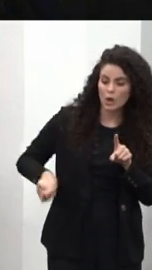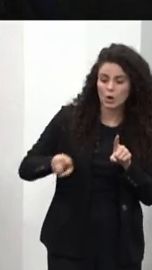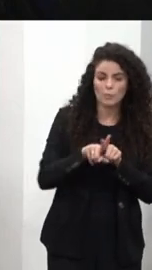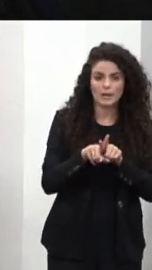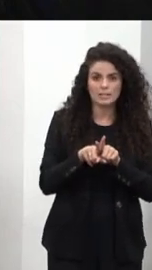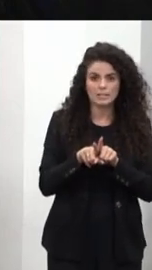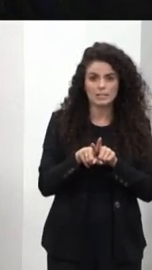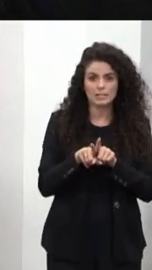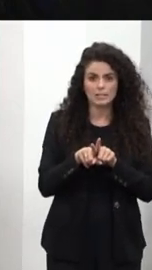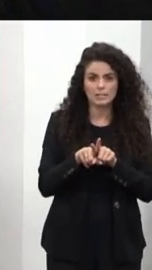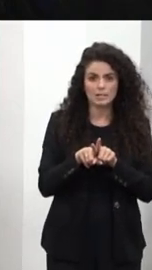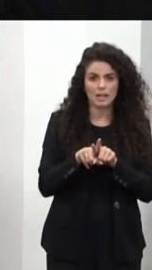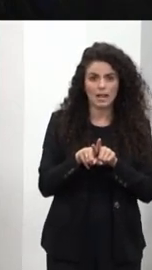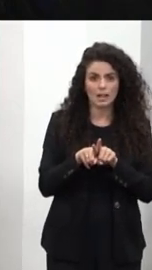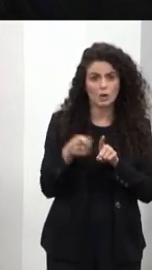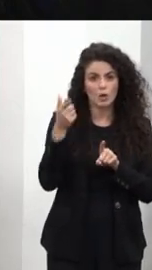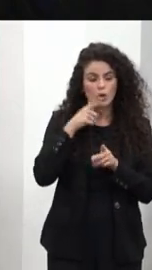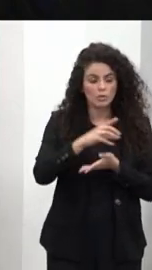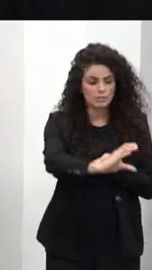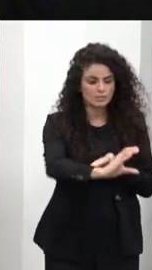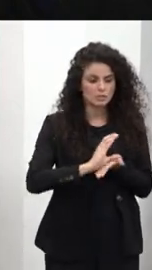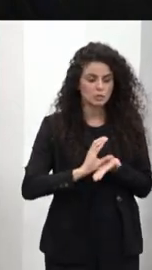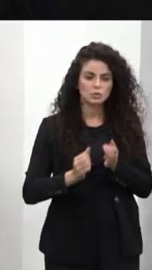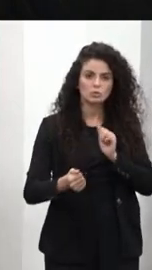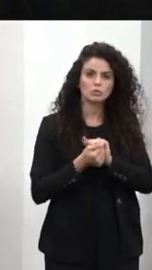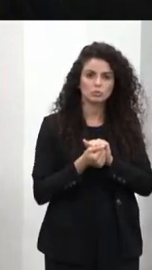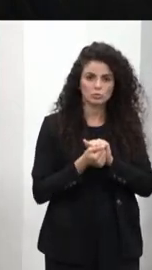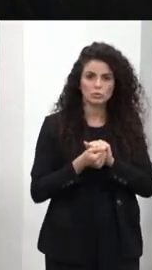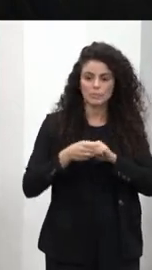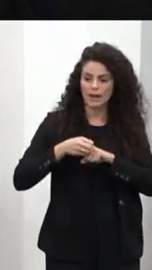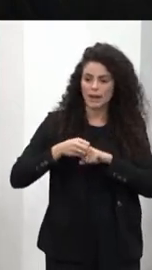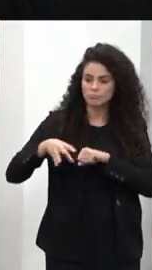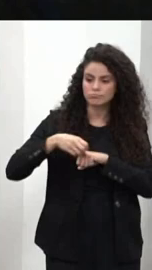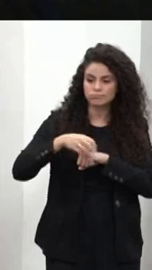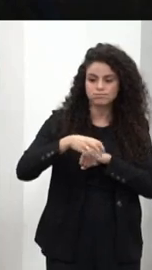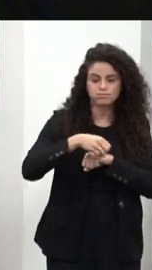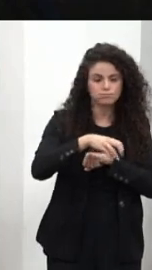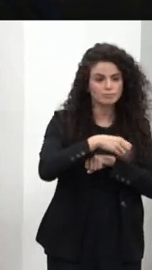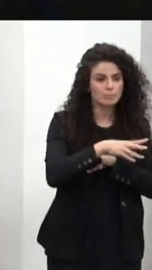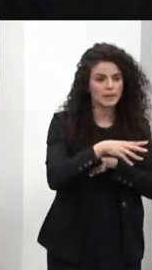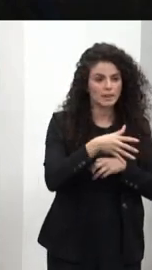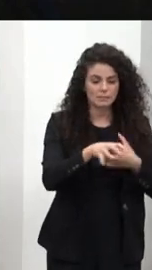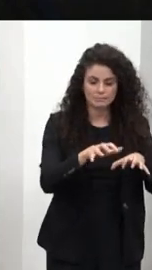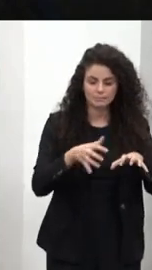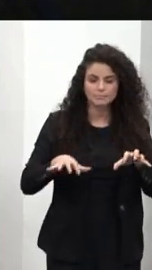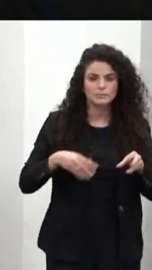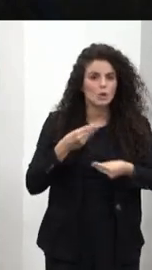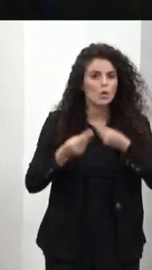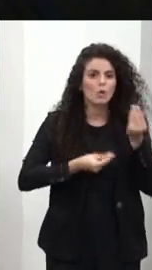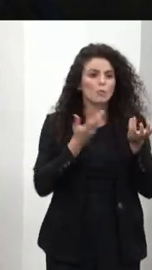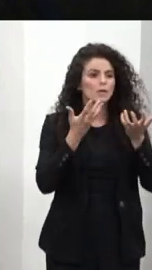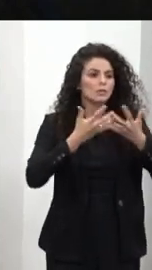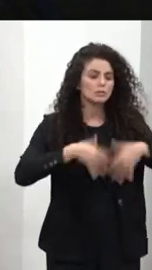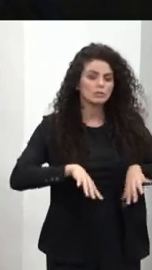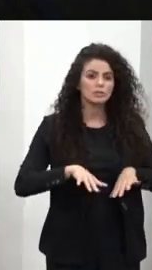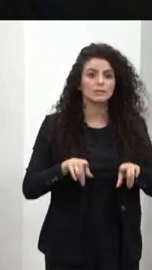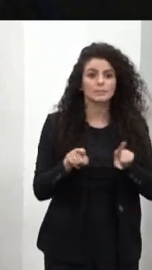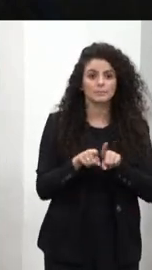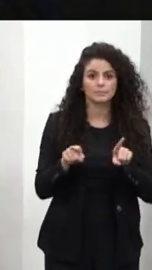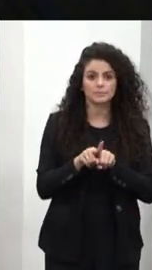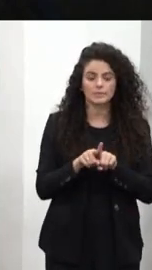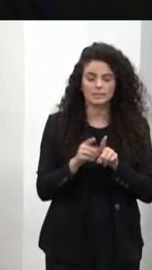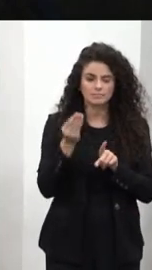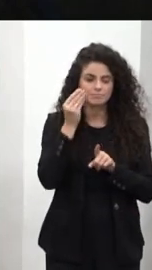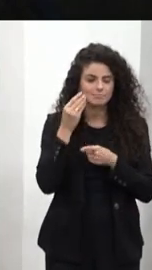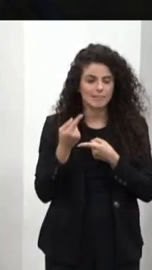juntos e unir em forças de gestão para distribuir esses recursos como é que vai ser e por último gostaria de fazer uma